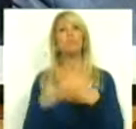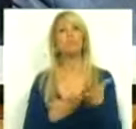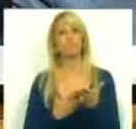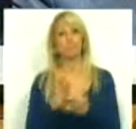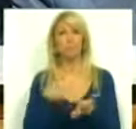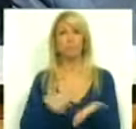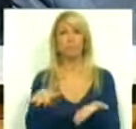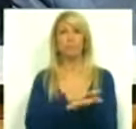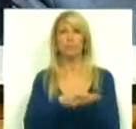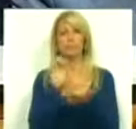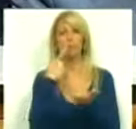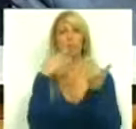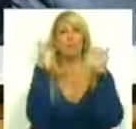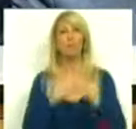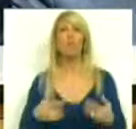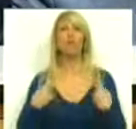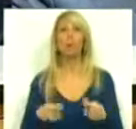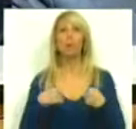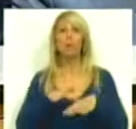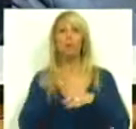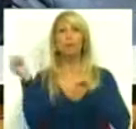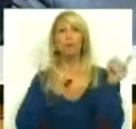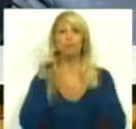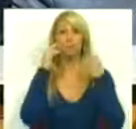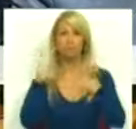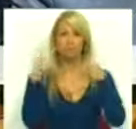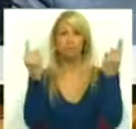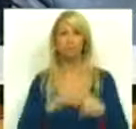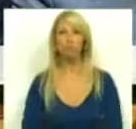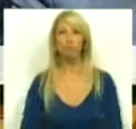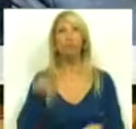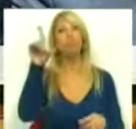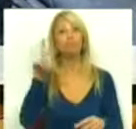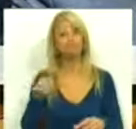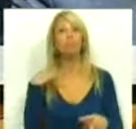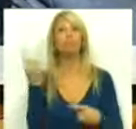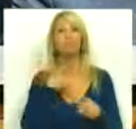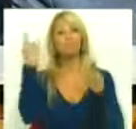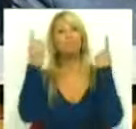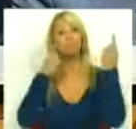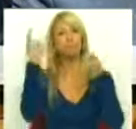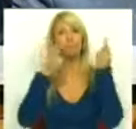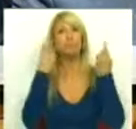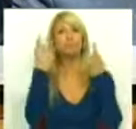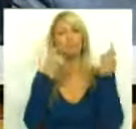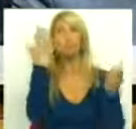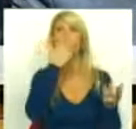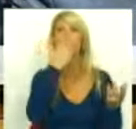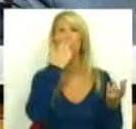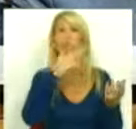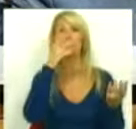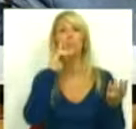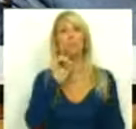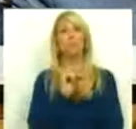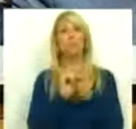das isenções ou reduções de custos com transportes públicos. Também nos mereceu reflexão se as